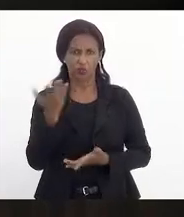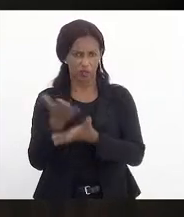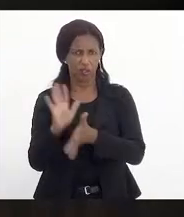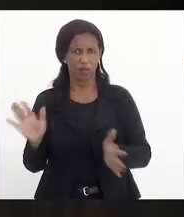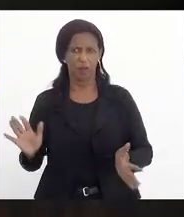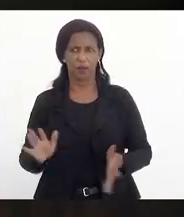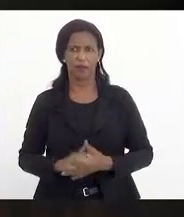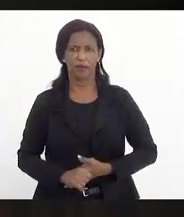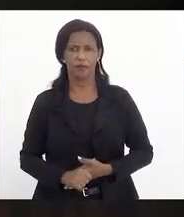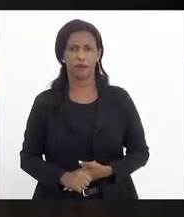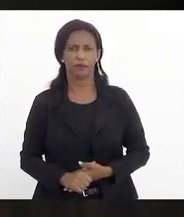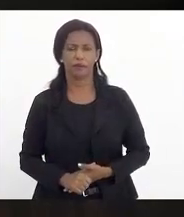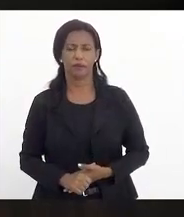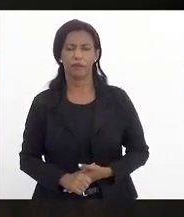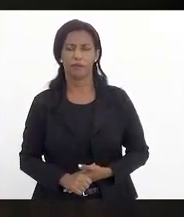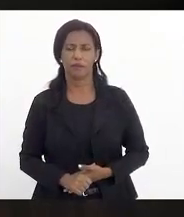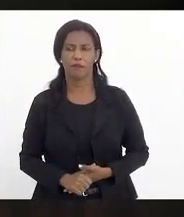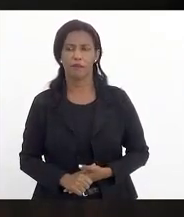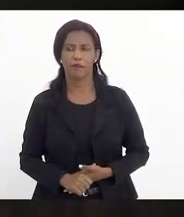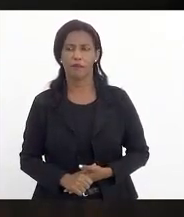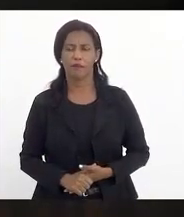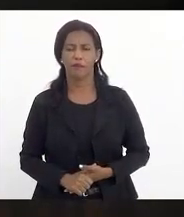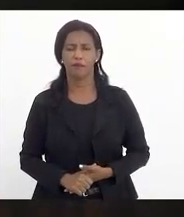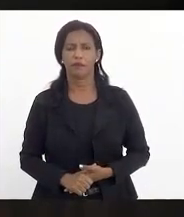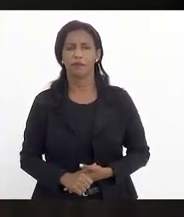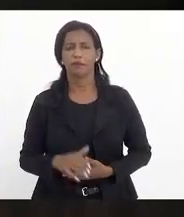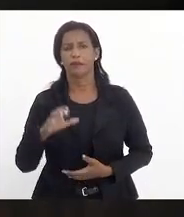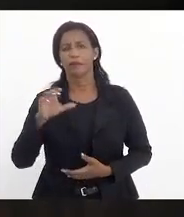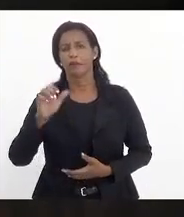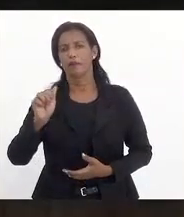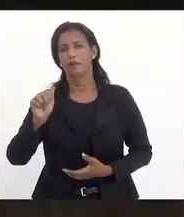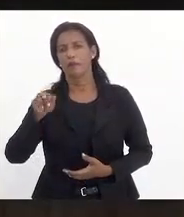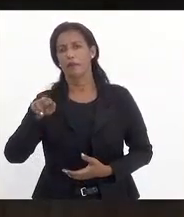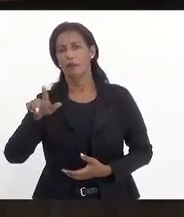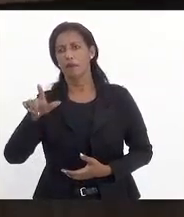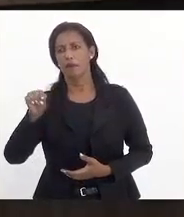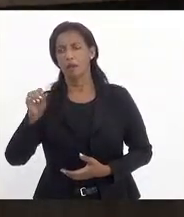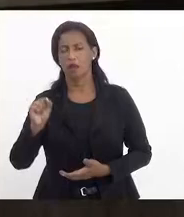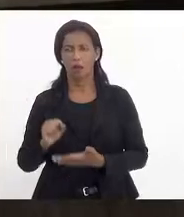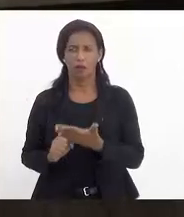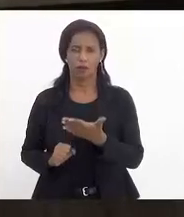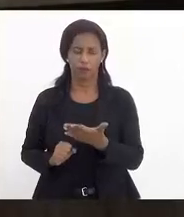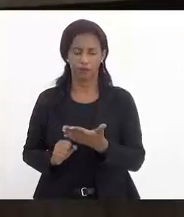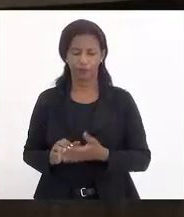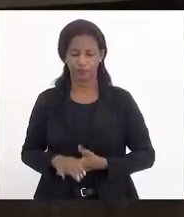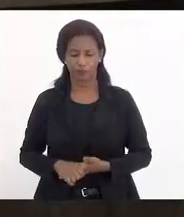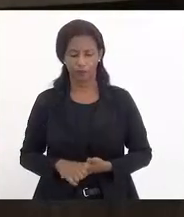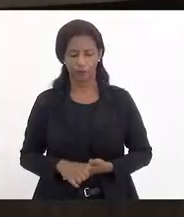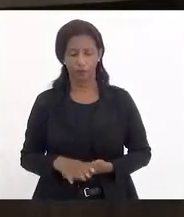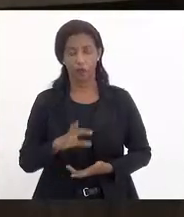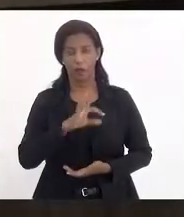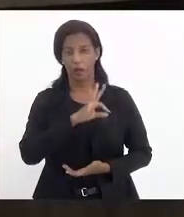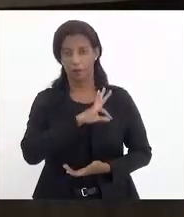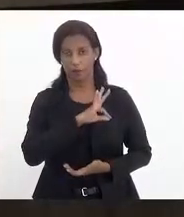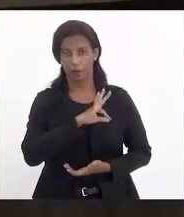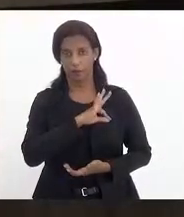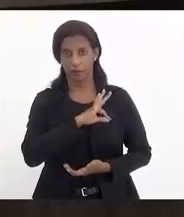Presidente. Deputado Carlos Augusto, deputada Renata. Presidente, a Polícia Civil